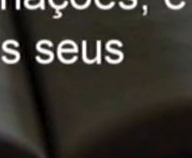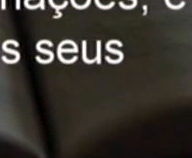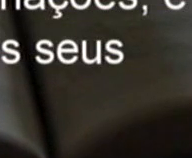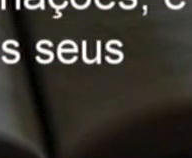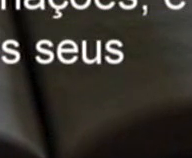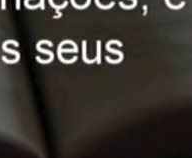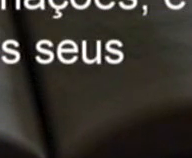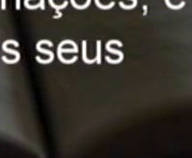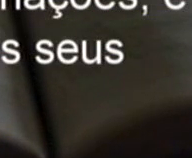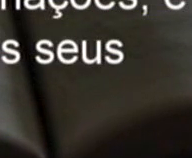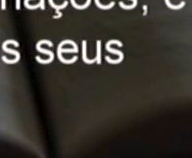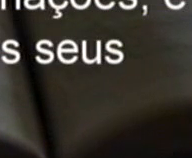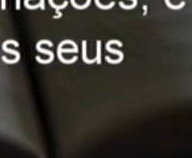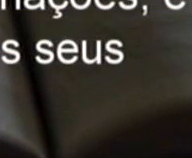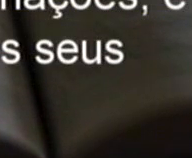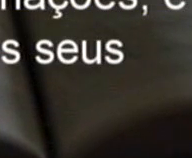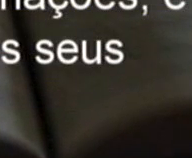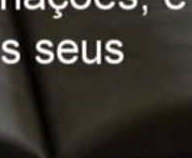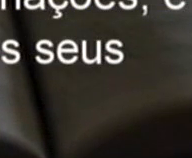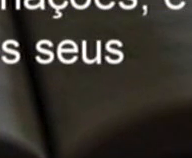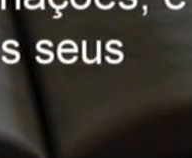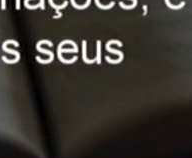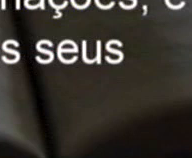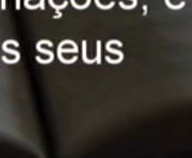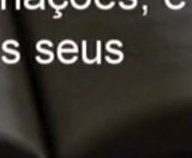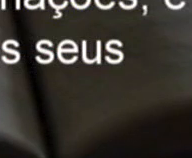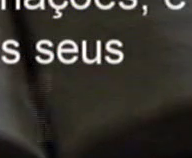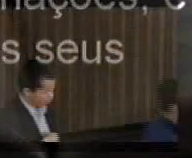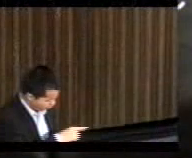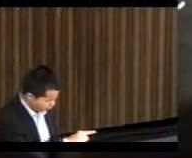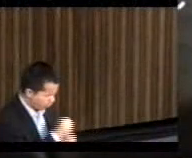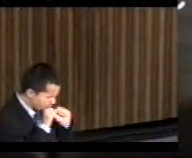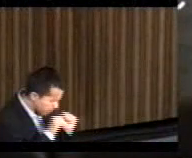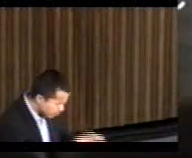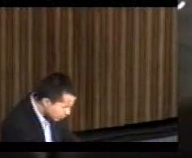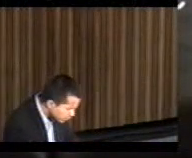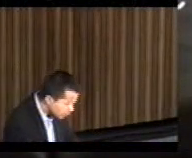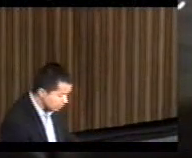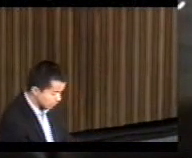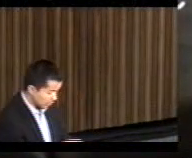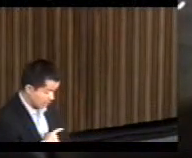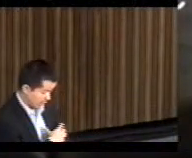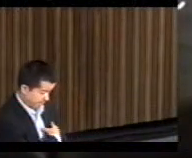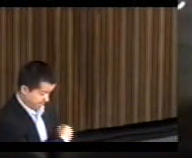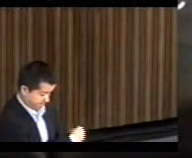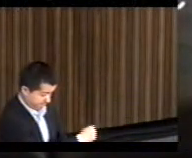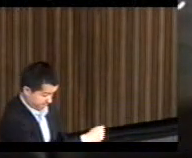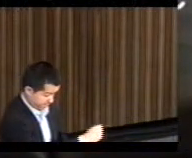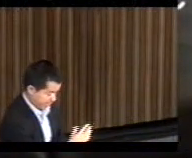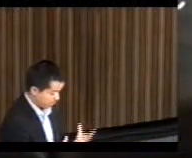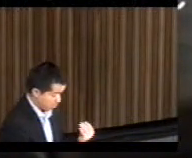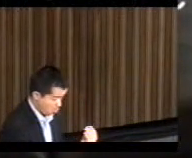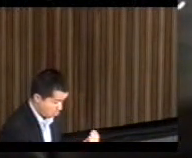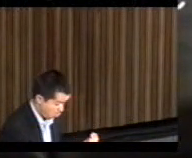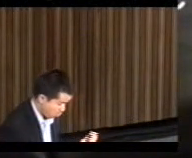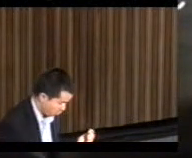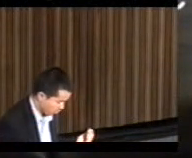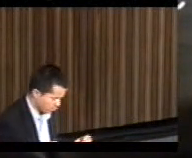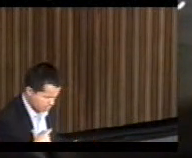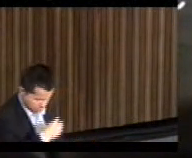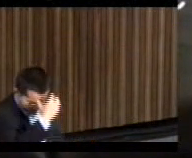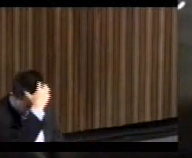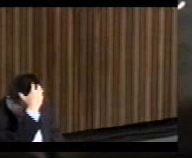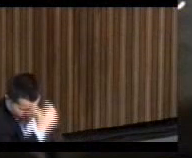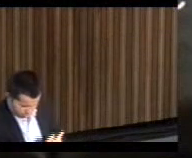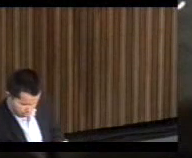dela. Sim, eu a abençoarei, e ela será mãe de nações, e haverá reis entre os